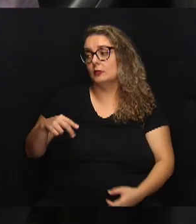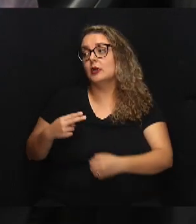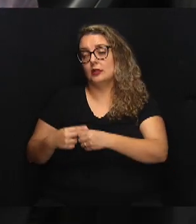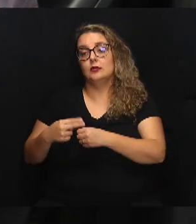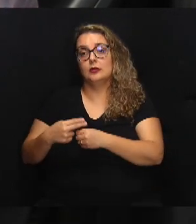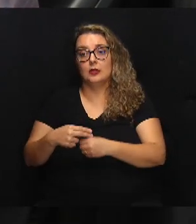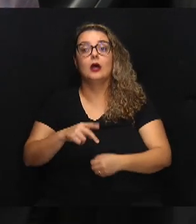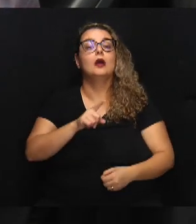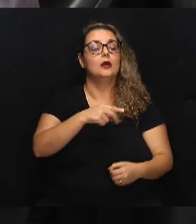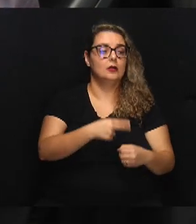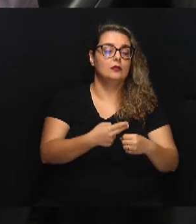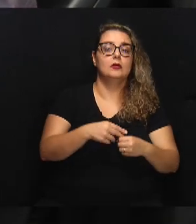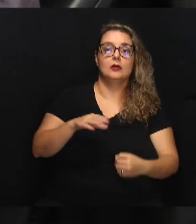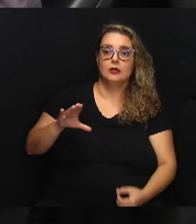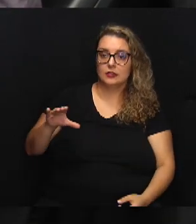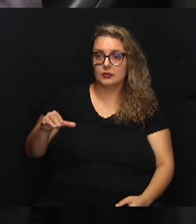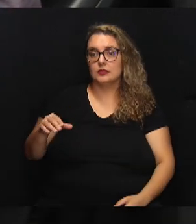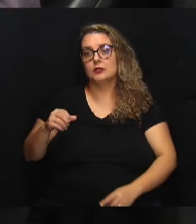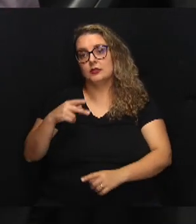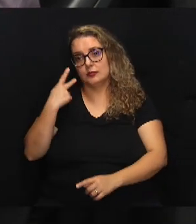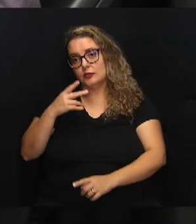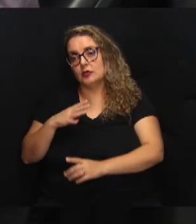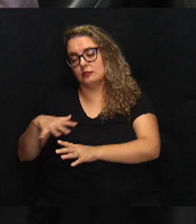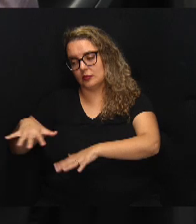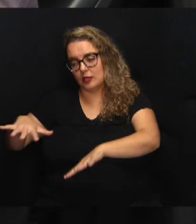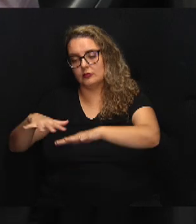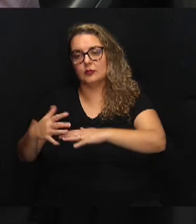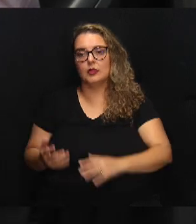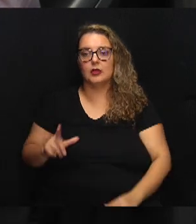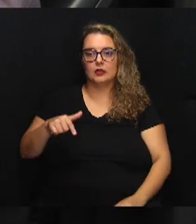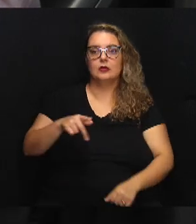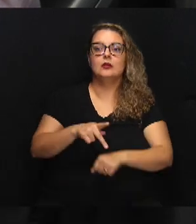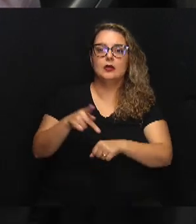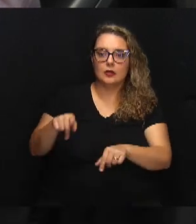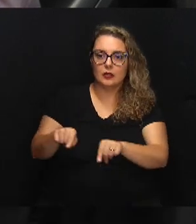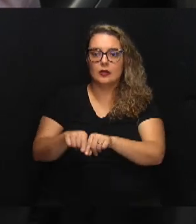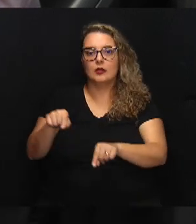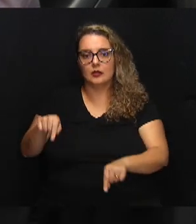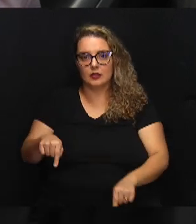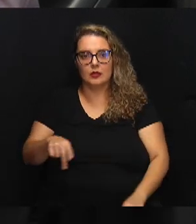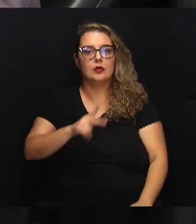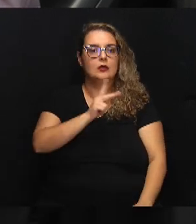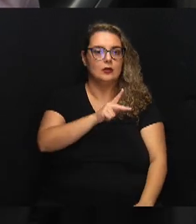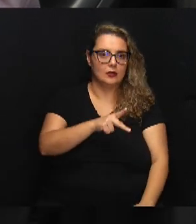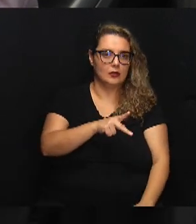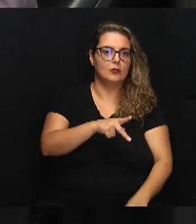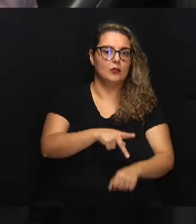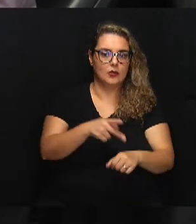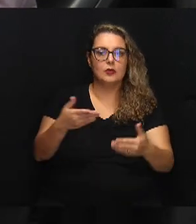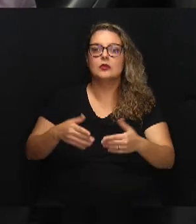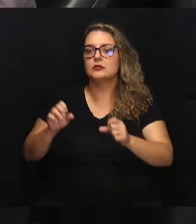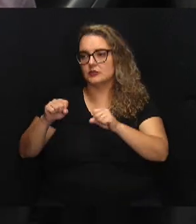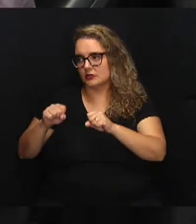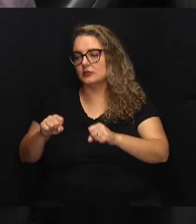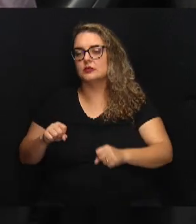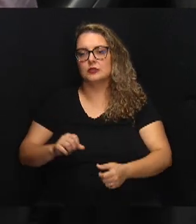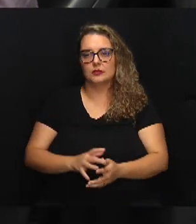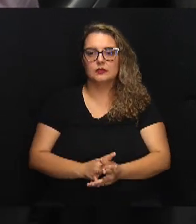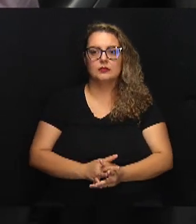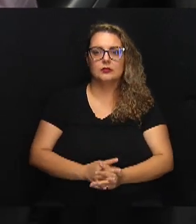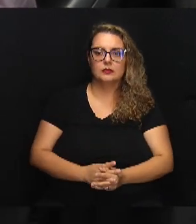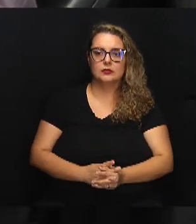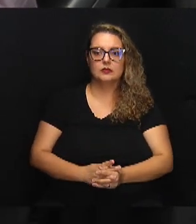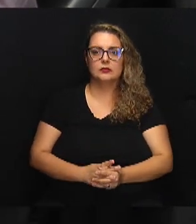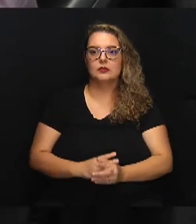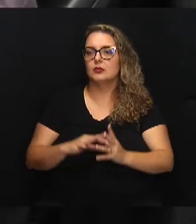pelo Departamento de Ciência Política da Unicamp, certo. Depois estou na pós-graduação também lá, né? Você é professor de pós docente hoje? Na pós, sim. Entendi. Todos